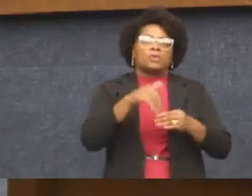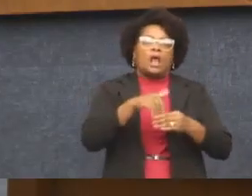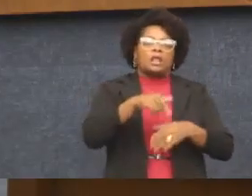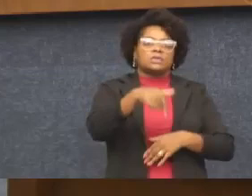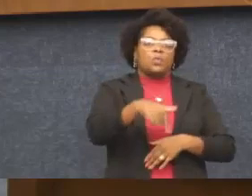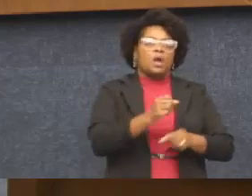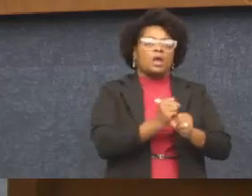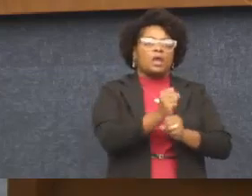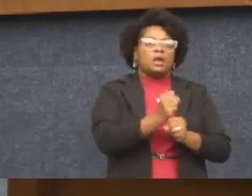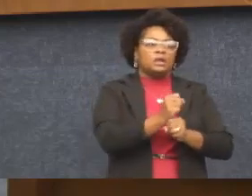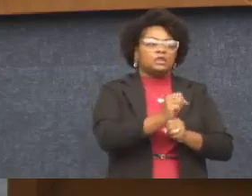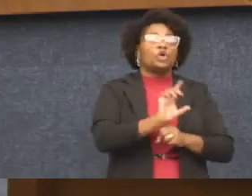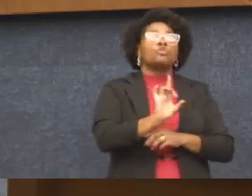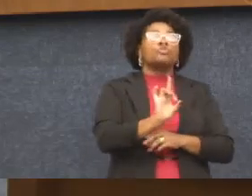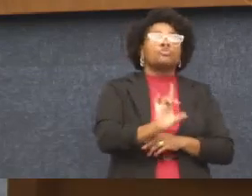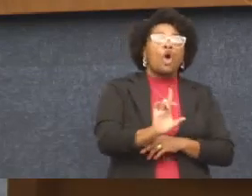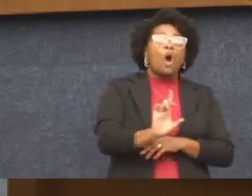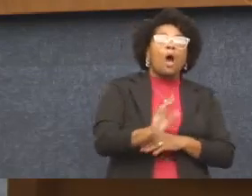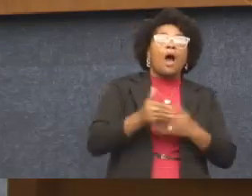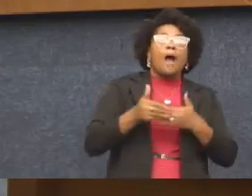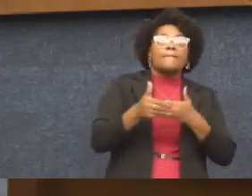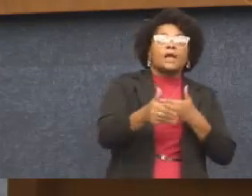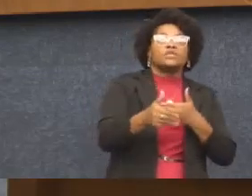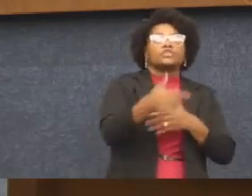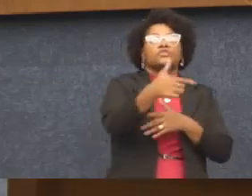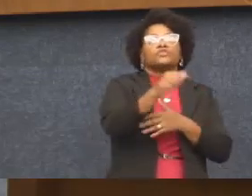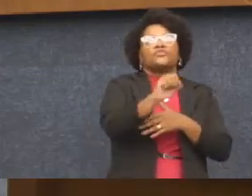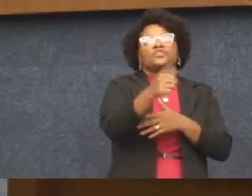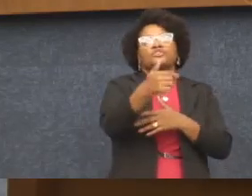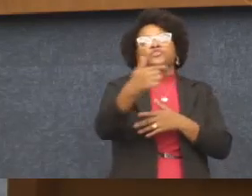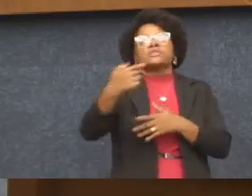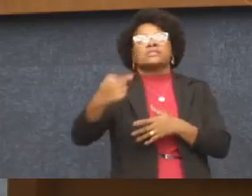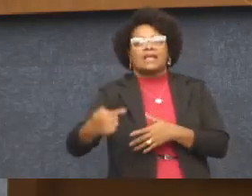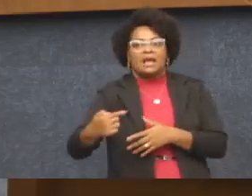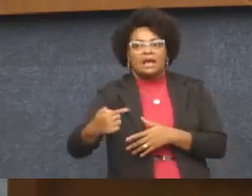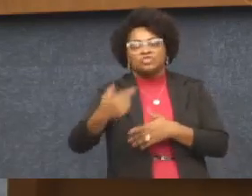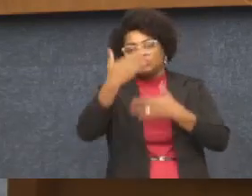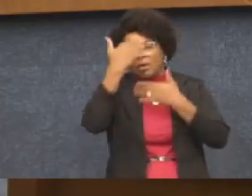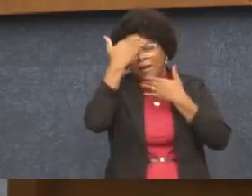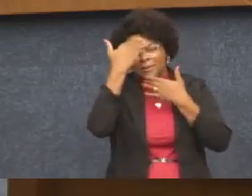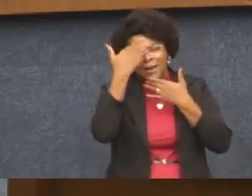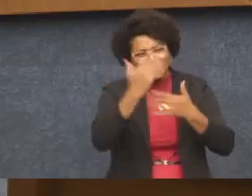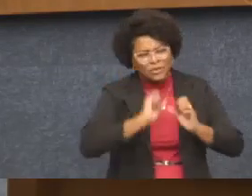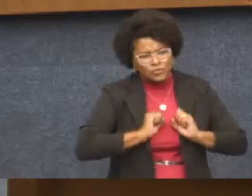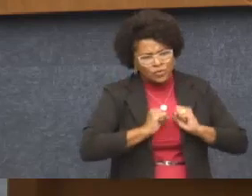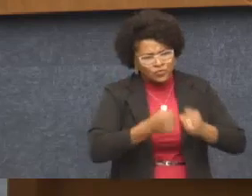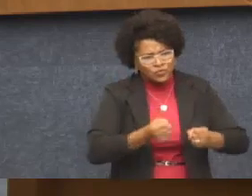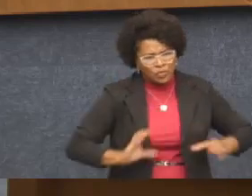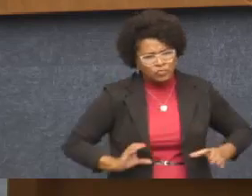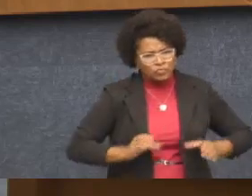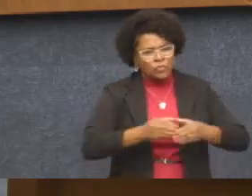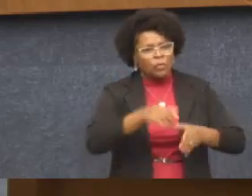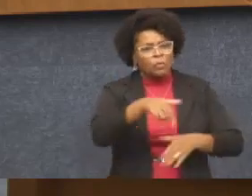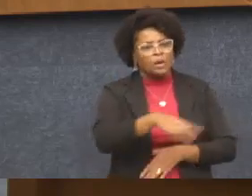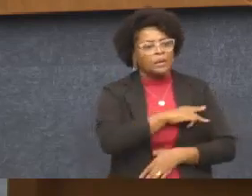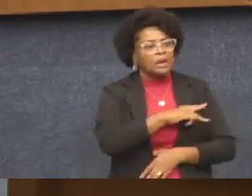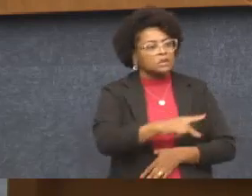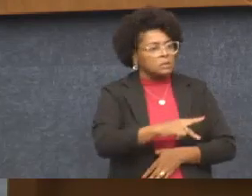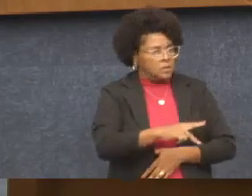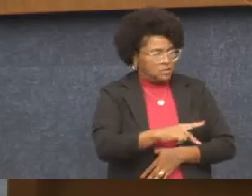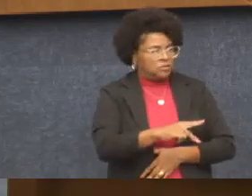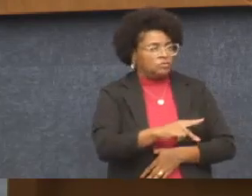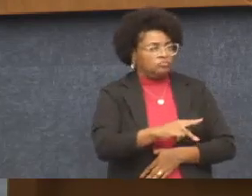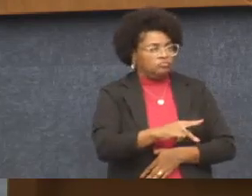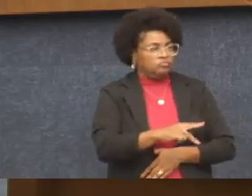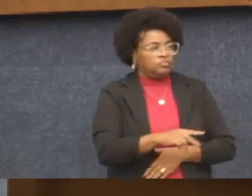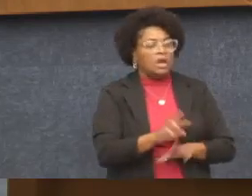ser fundamental para as eleições de 2027. Então, eu quero agradecer o esforço coletivo dos presidentes de comissão e